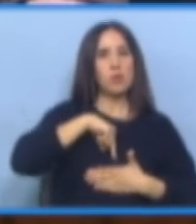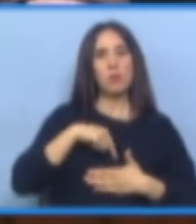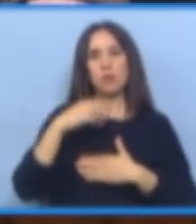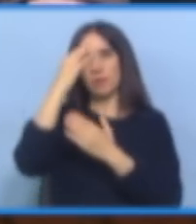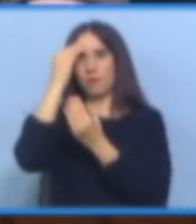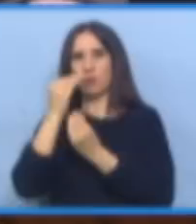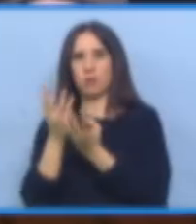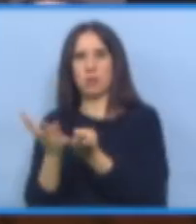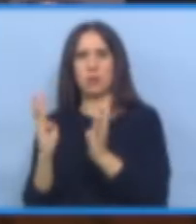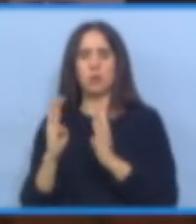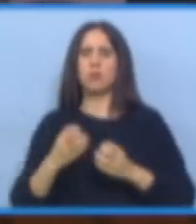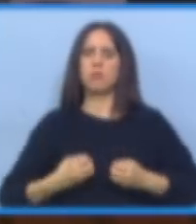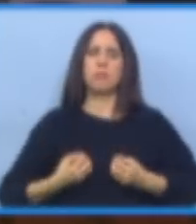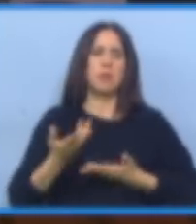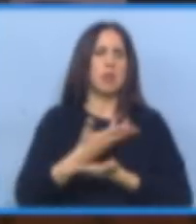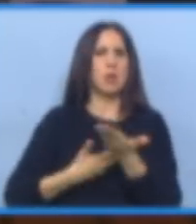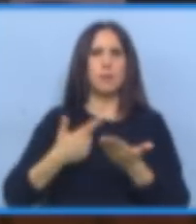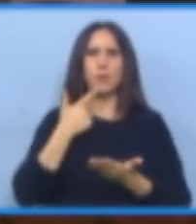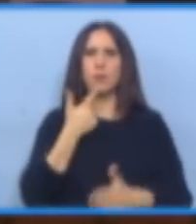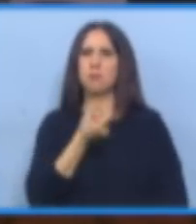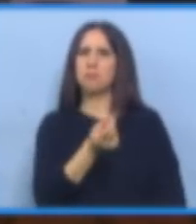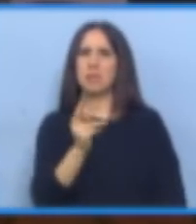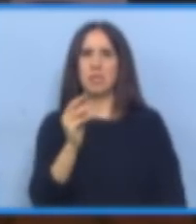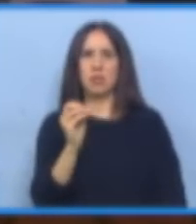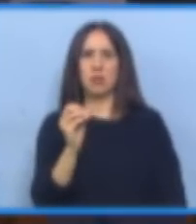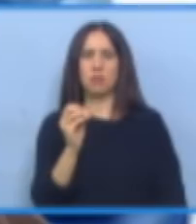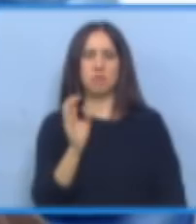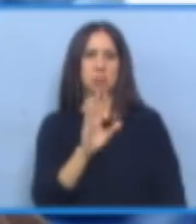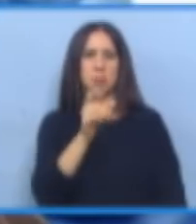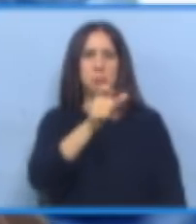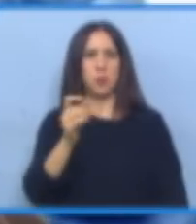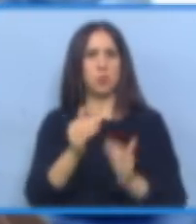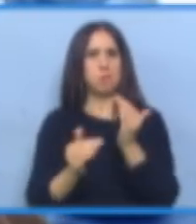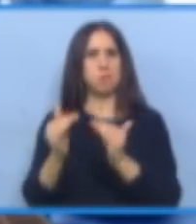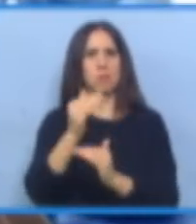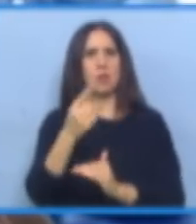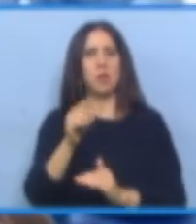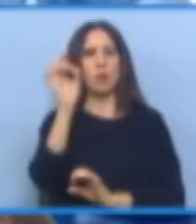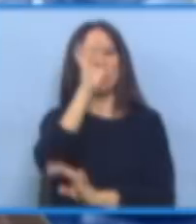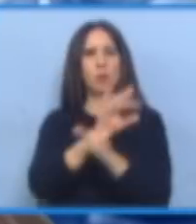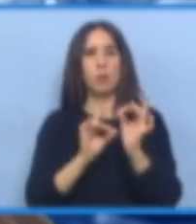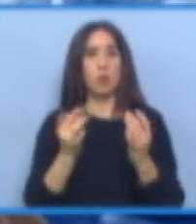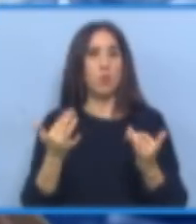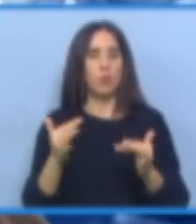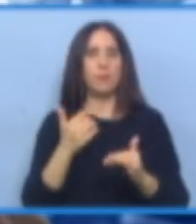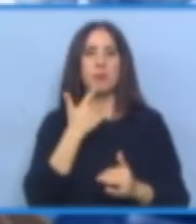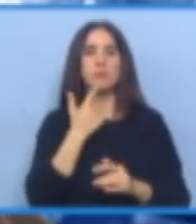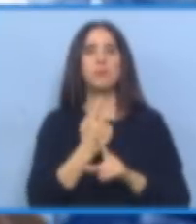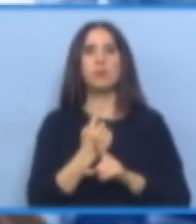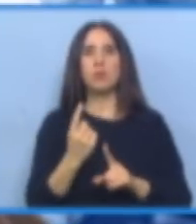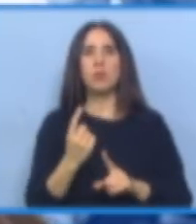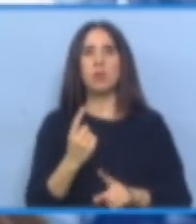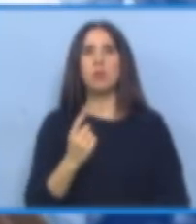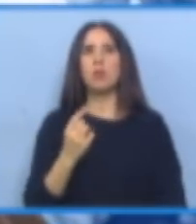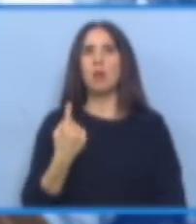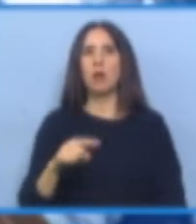então partilhámos muito. Eram cerca de 30 superiores europeus. E é extraordinário, quer dizer, porque há